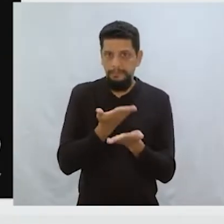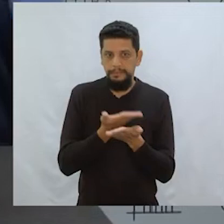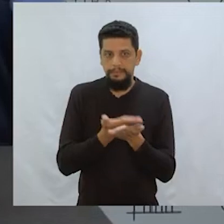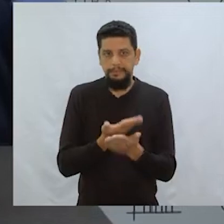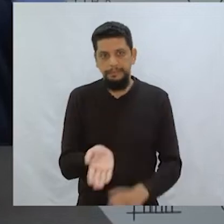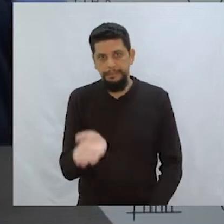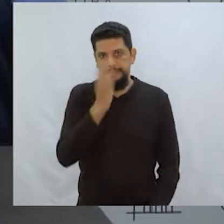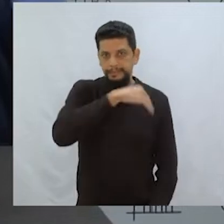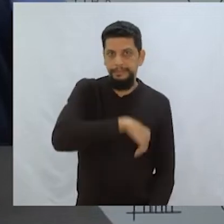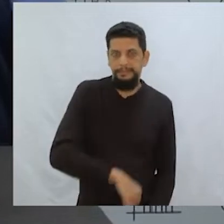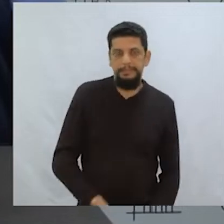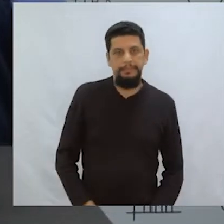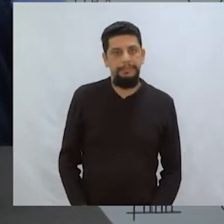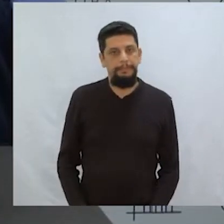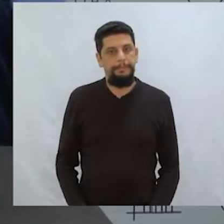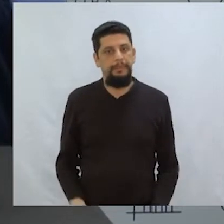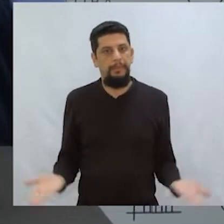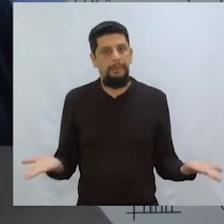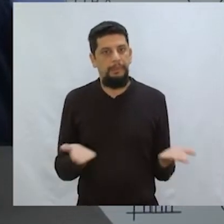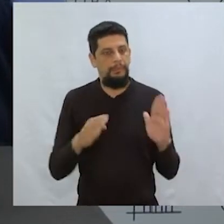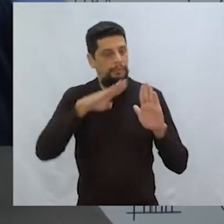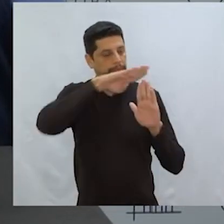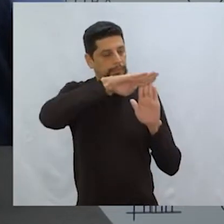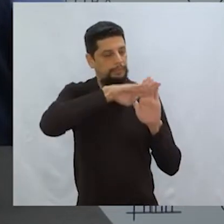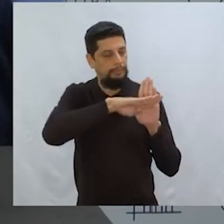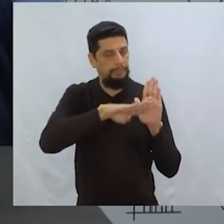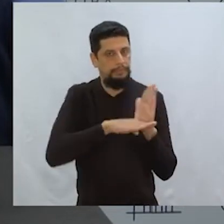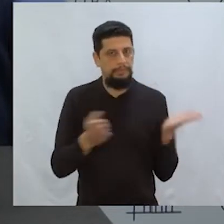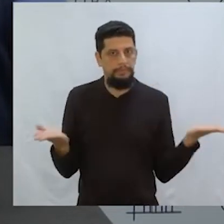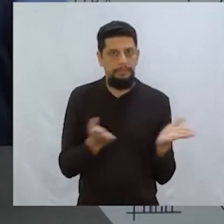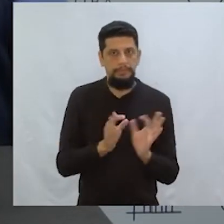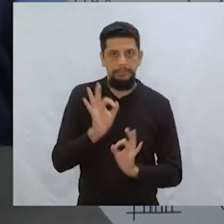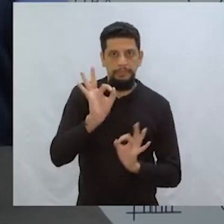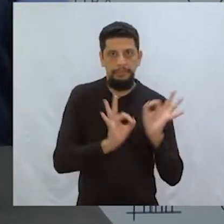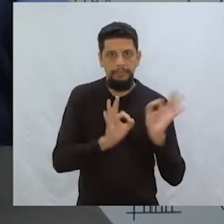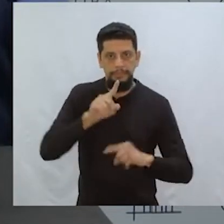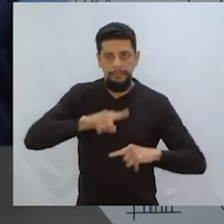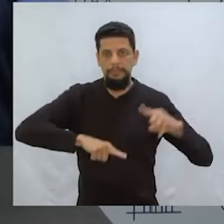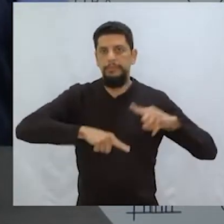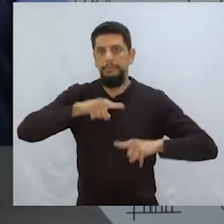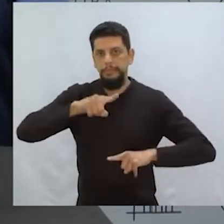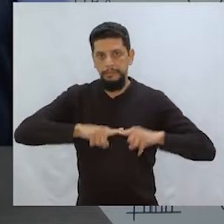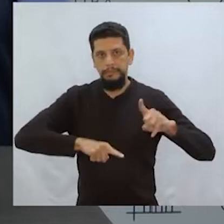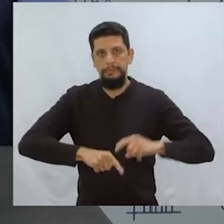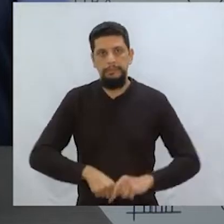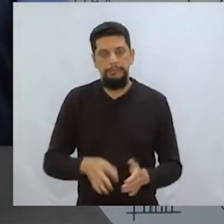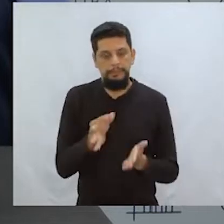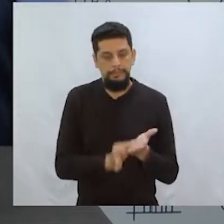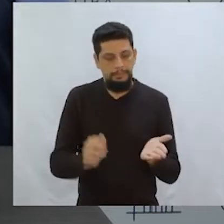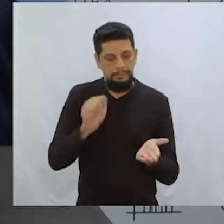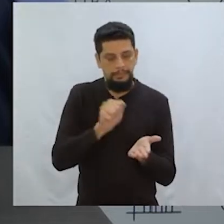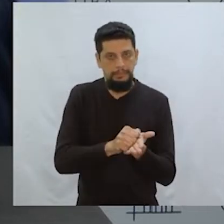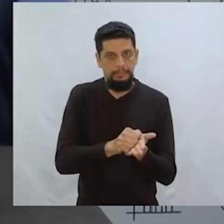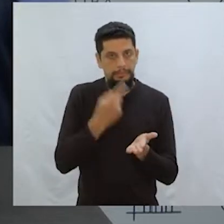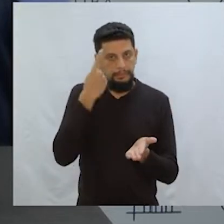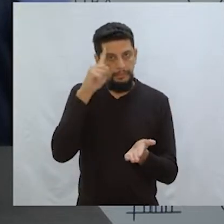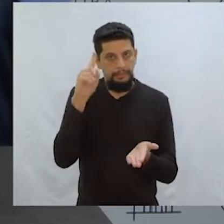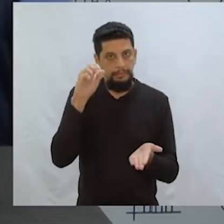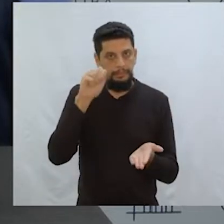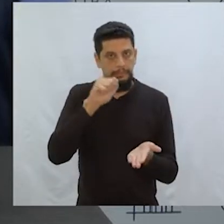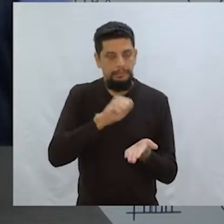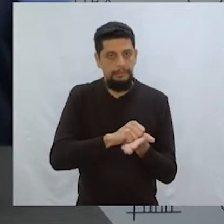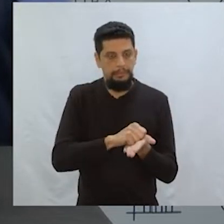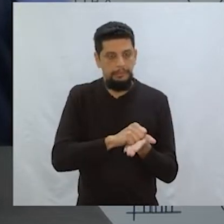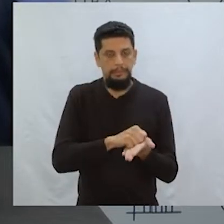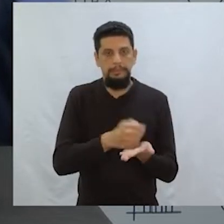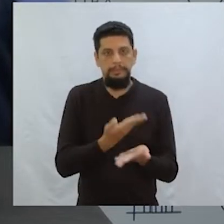nossa aula? Vamos lá? Então vamos lá. A nossa rotina de hoje: separação dos materiais, registro da data